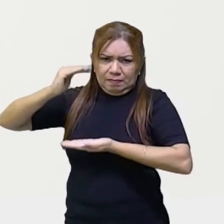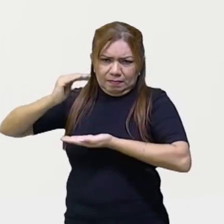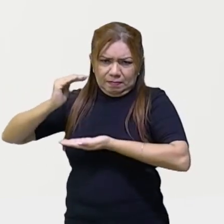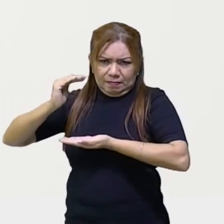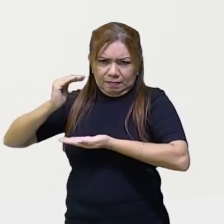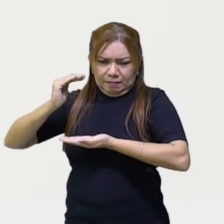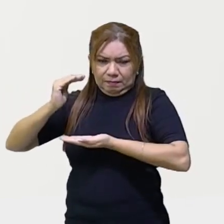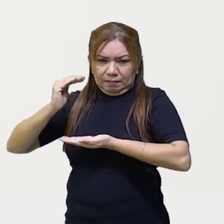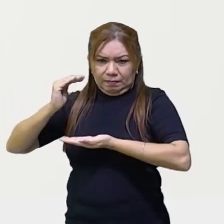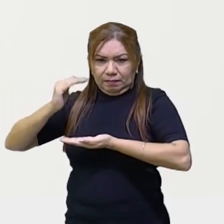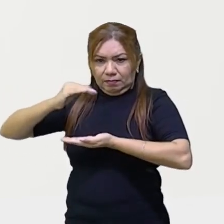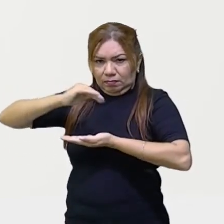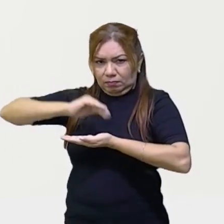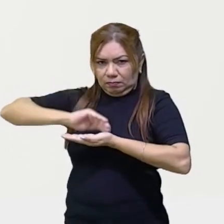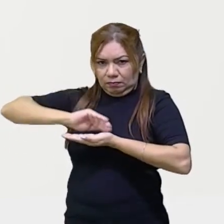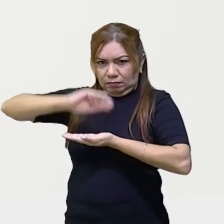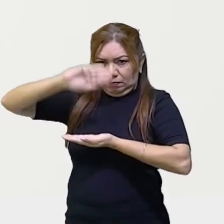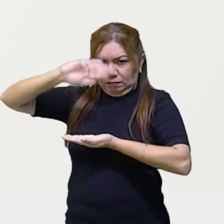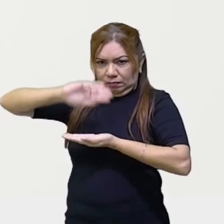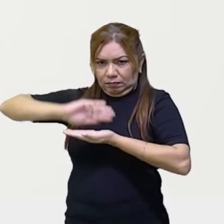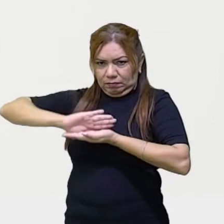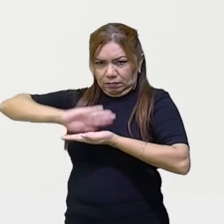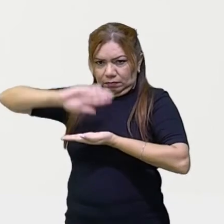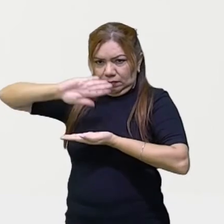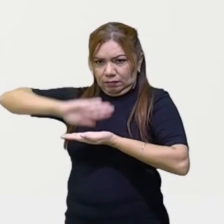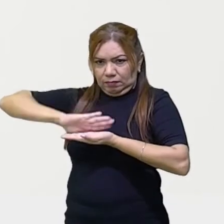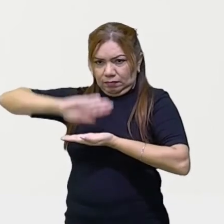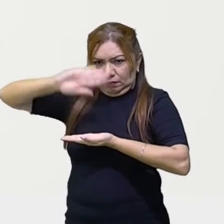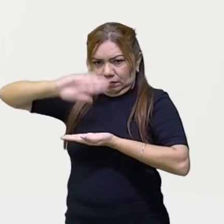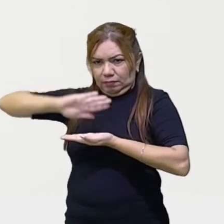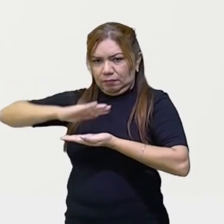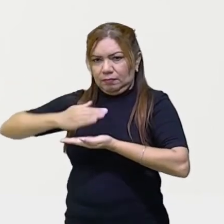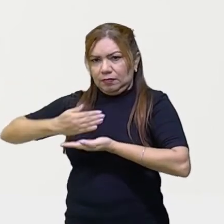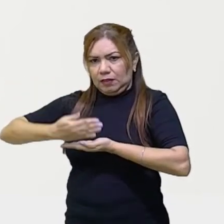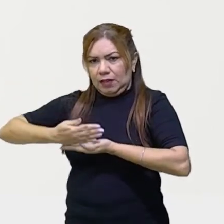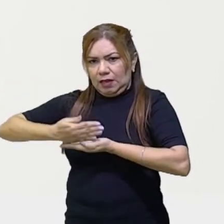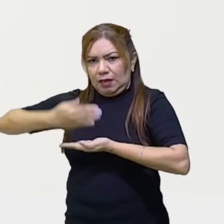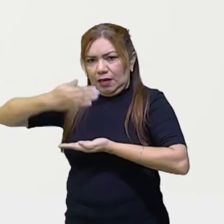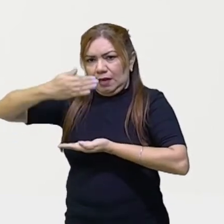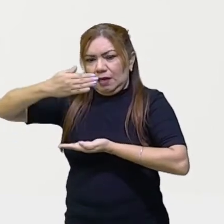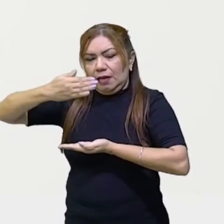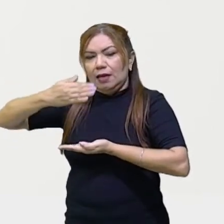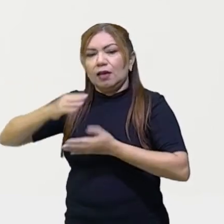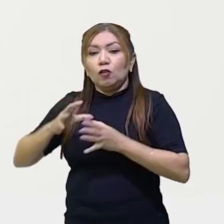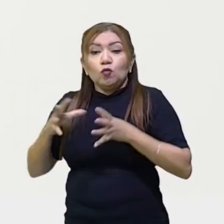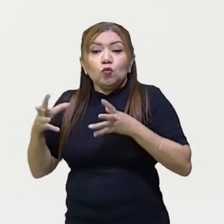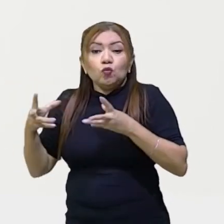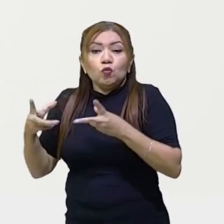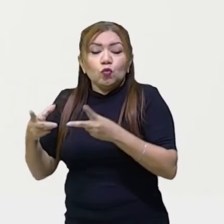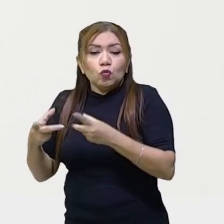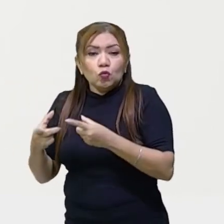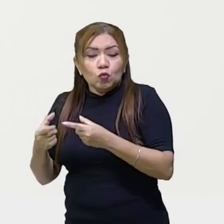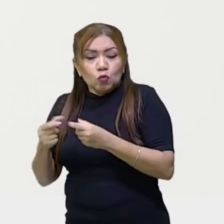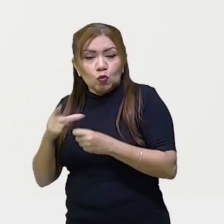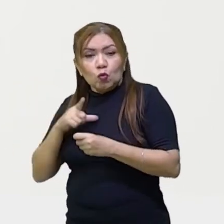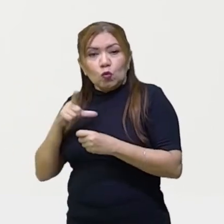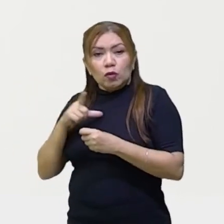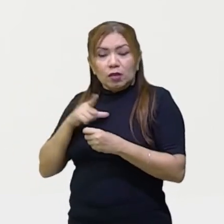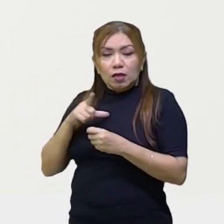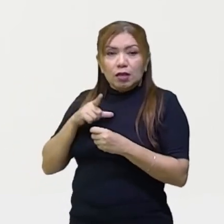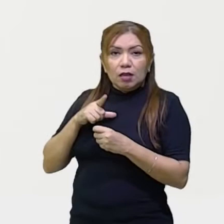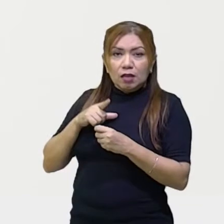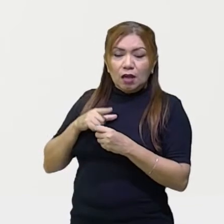tem aí um prisma pentagonal Prisma pentagonal prisma hexagonal todos os prismas eles